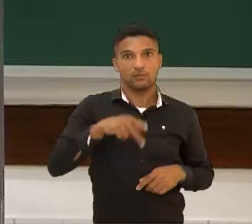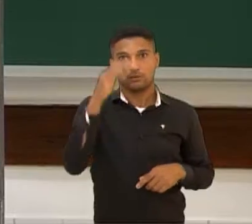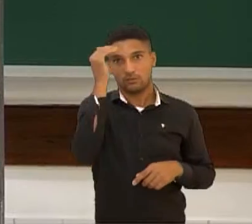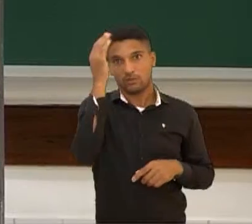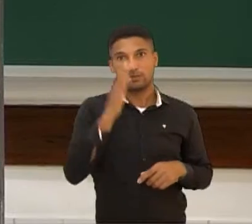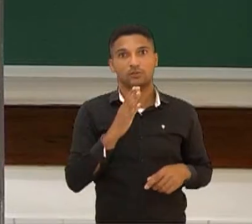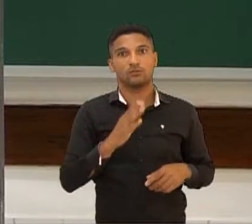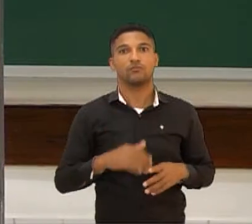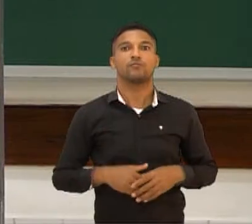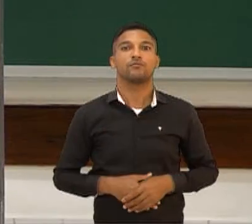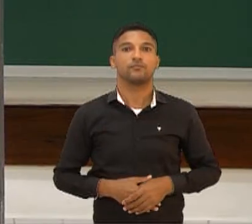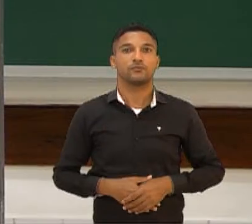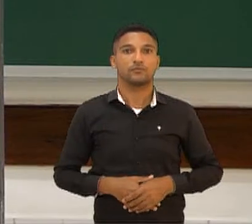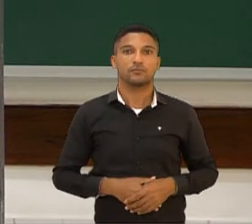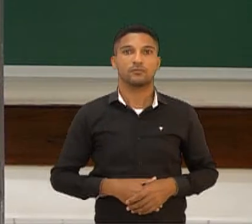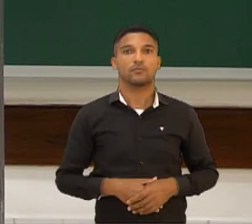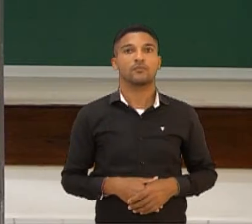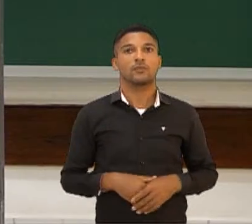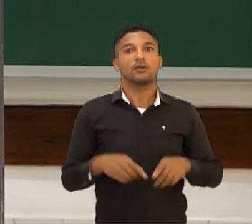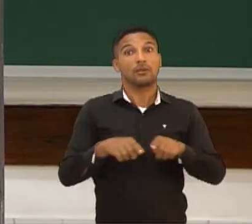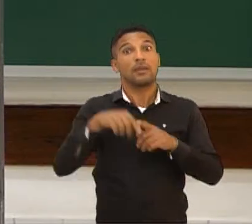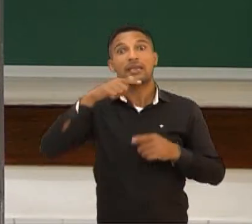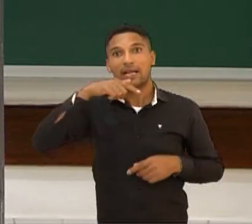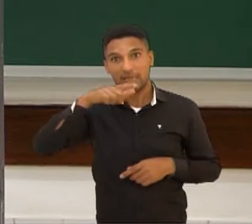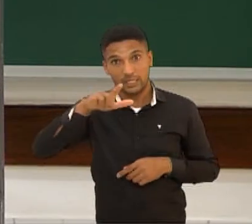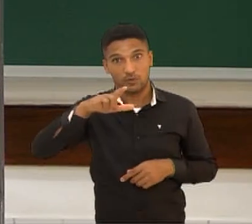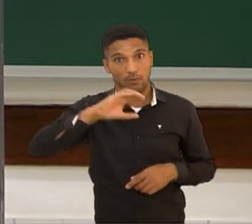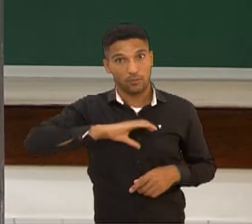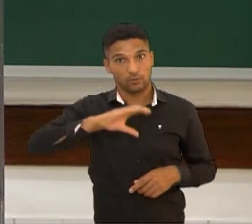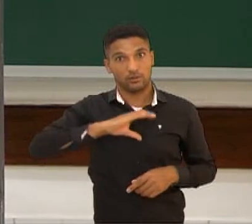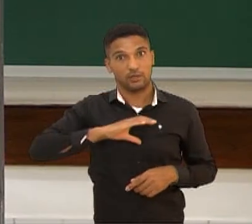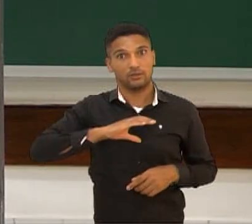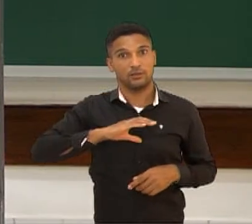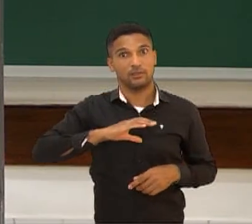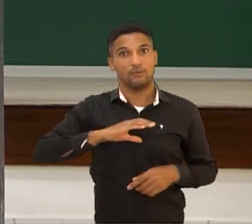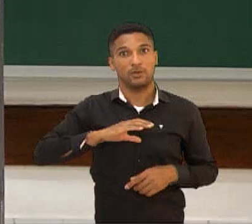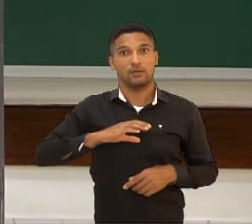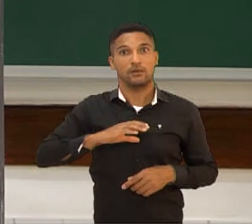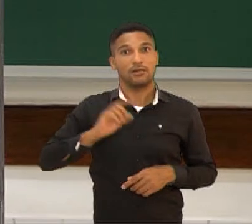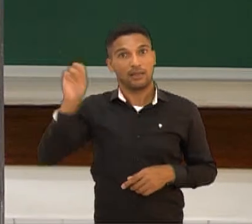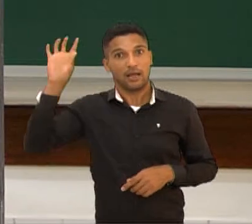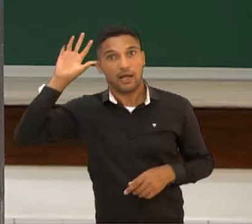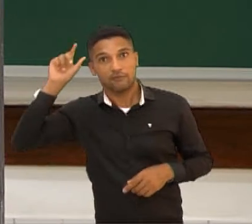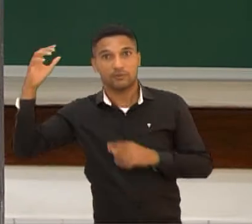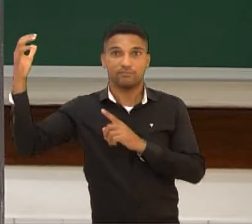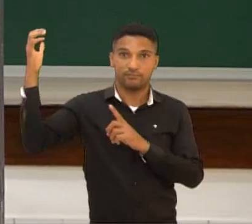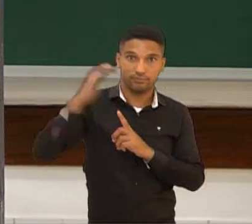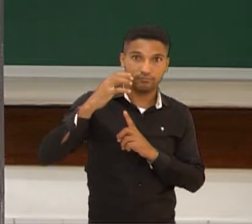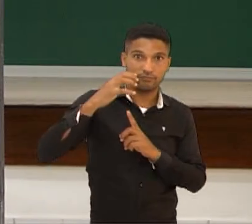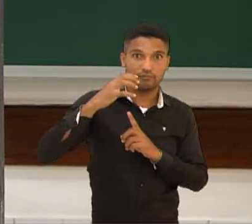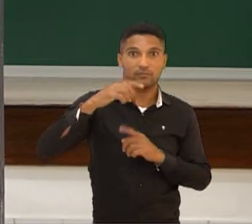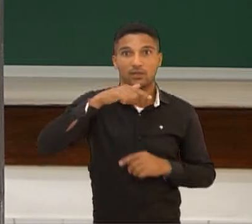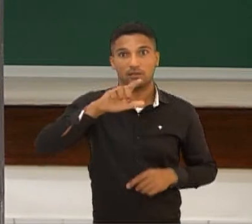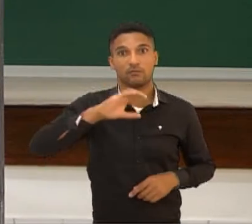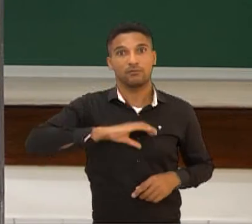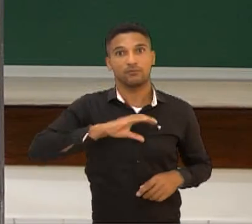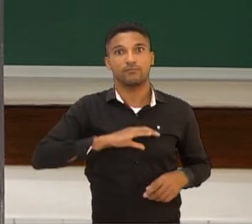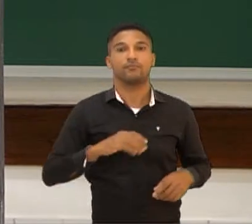manifestações culturais, como pela nossa língua falada, por causa desse contato com os